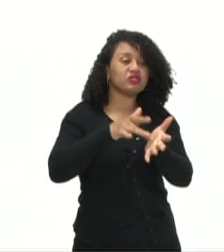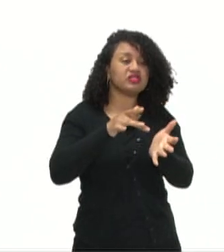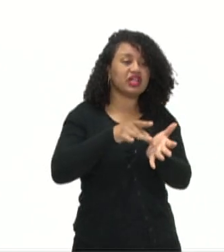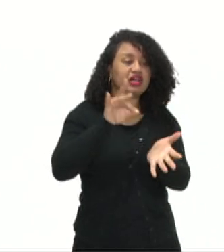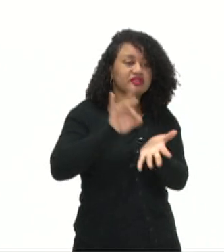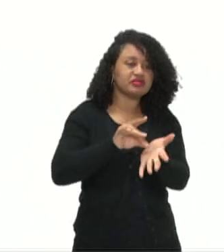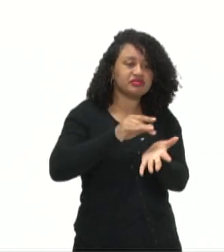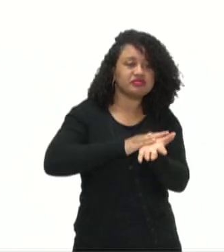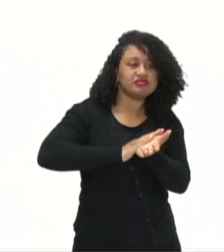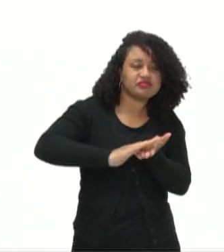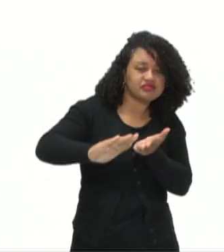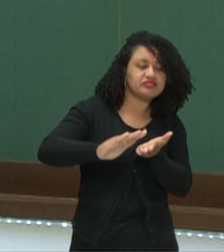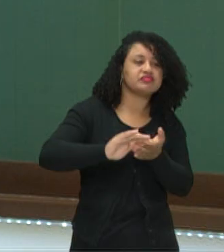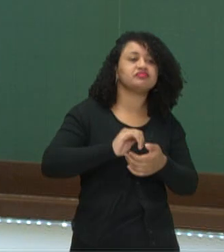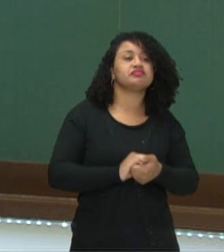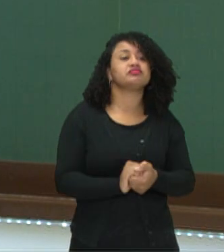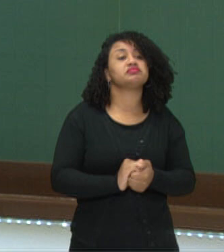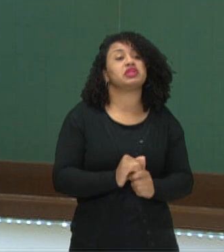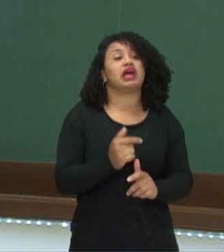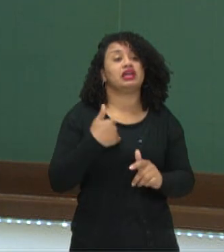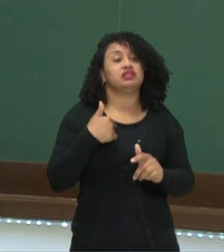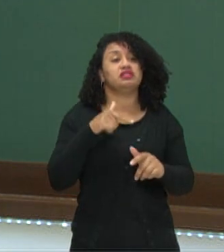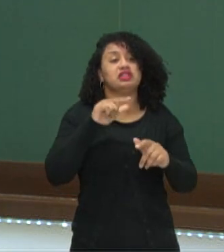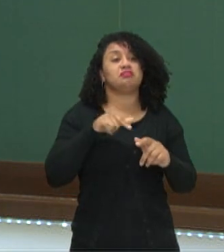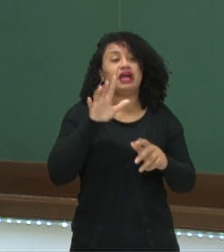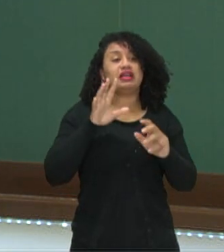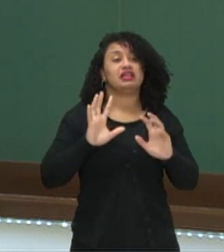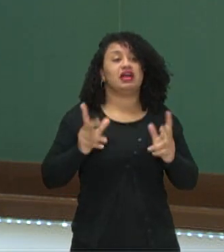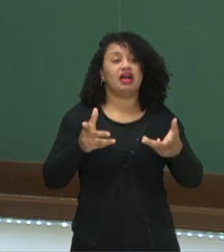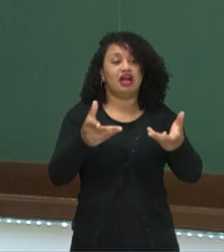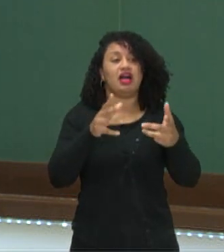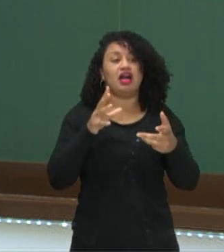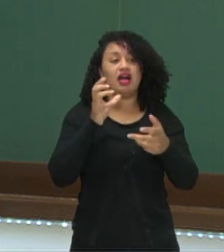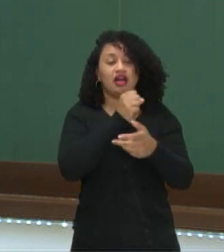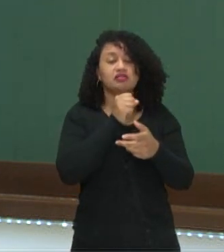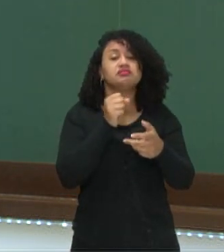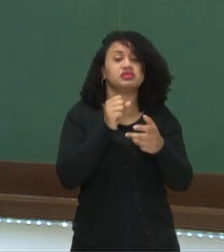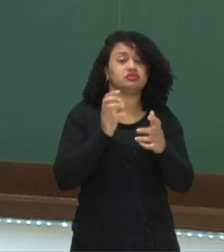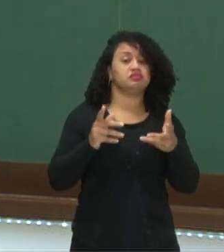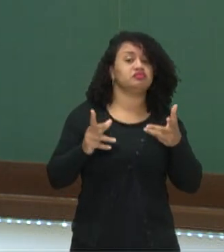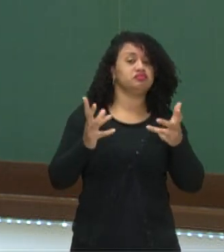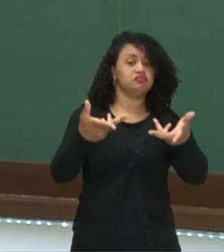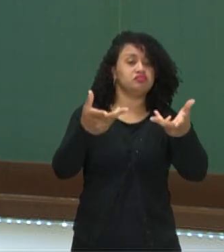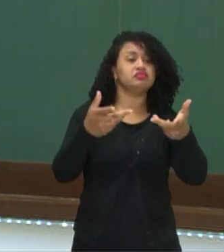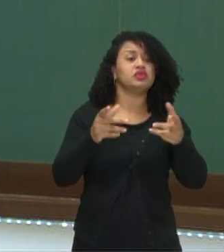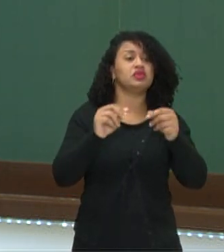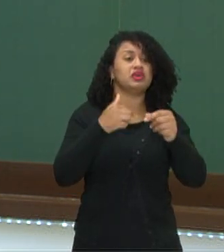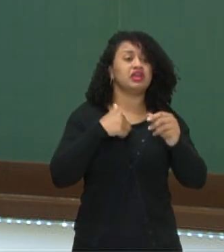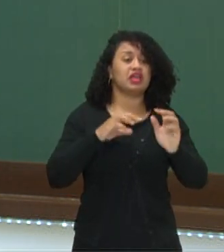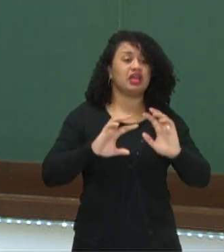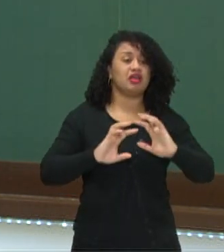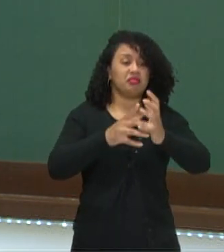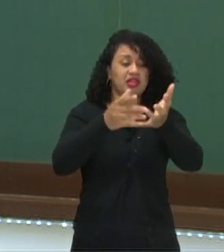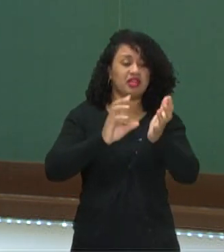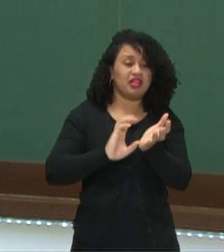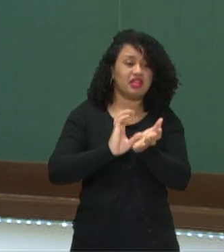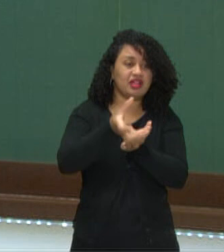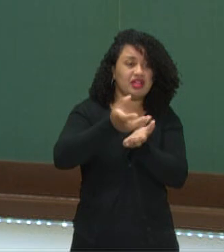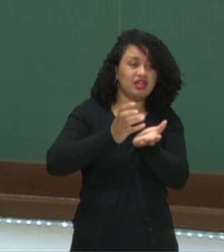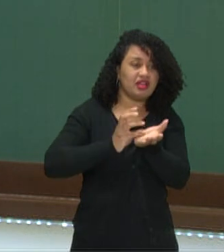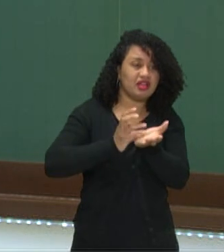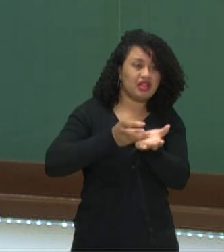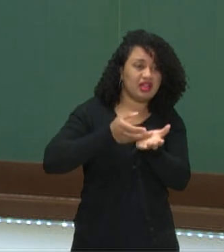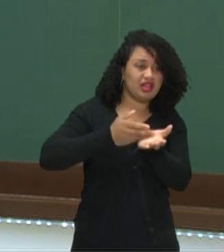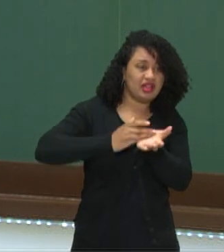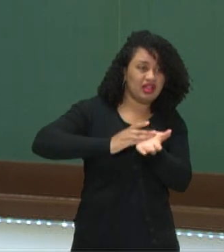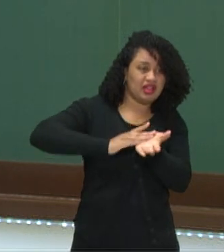superfície. Quando você muitas vezes aumenta a velocidade, digamos assim, o pneu não tem tempo de tirar aquela camada de água